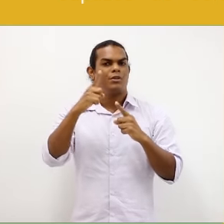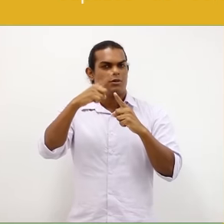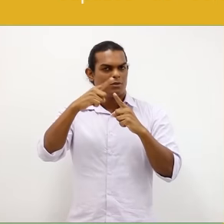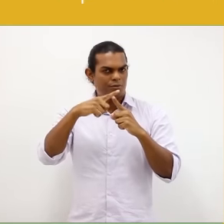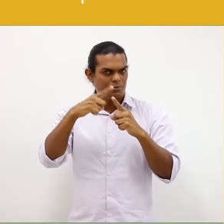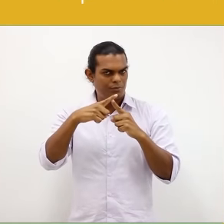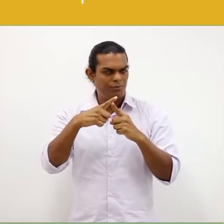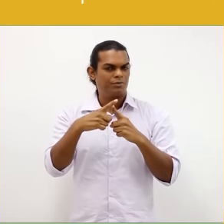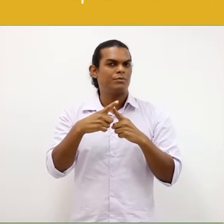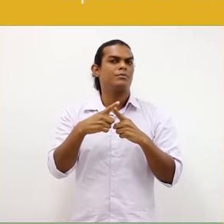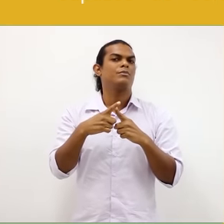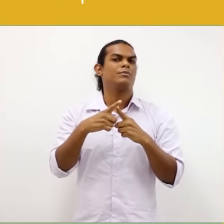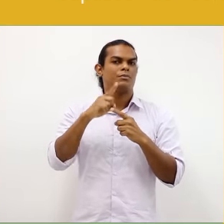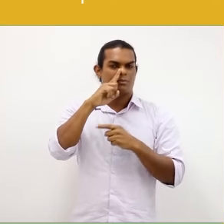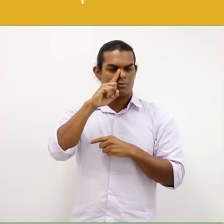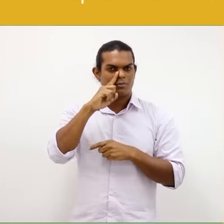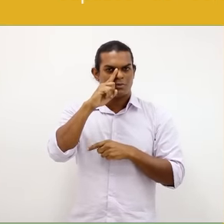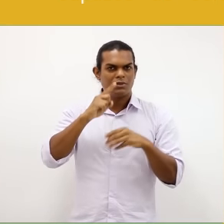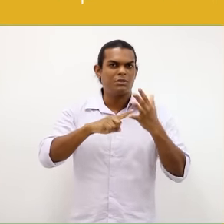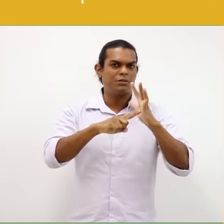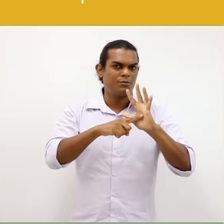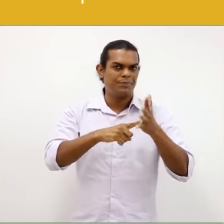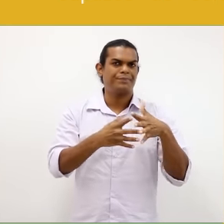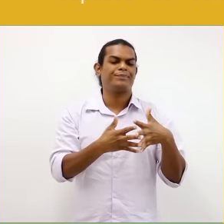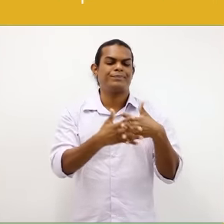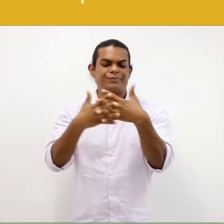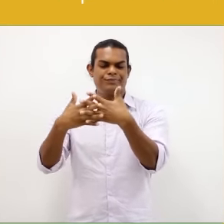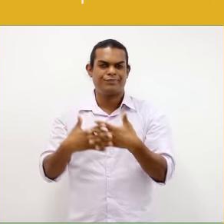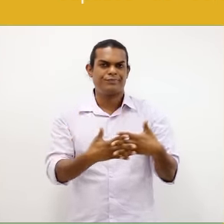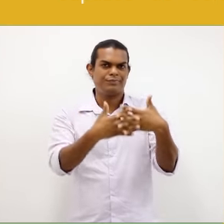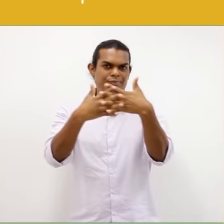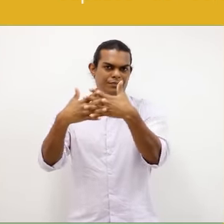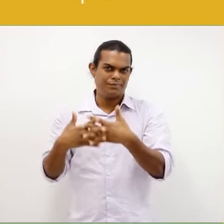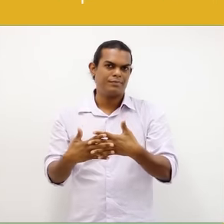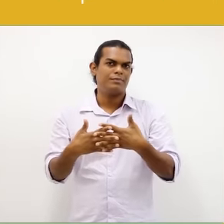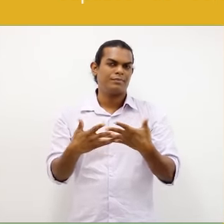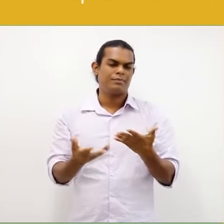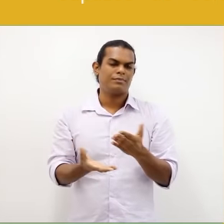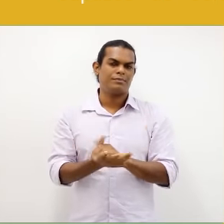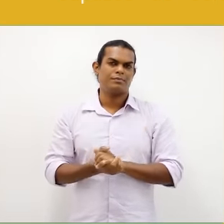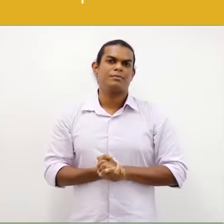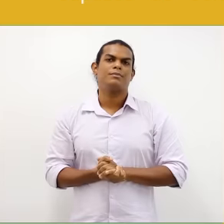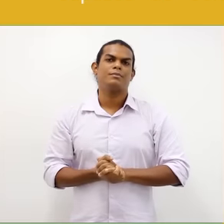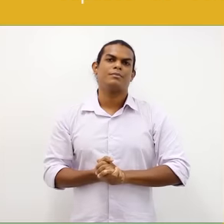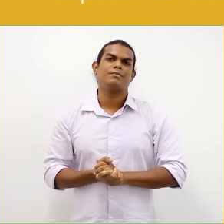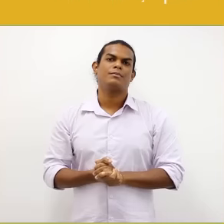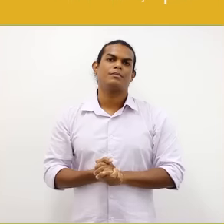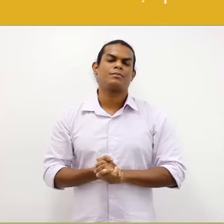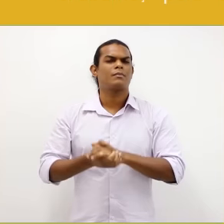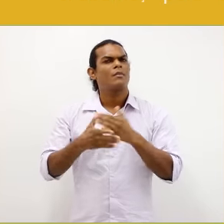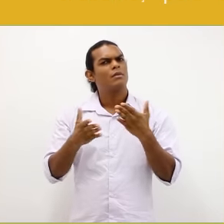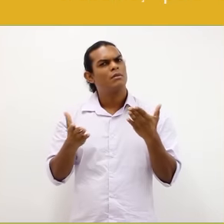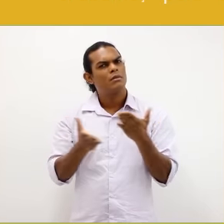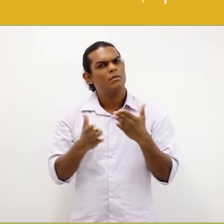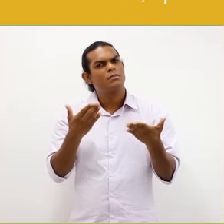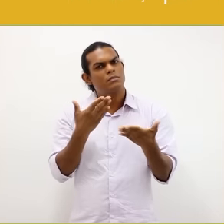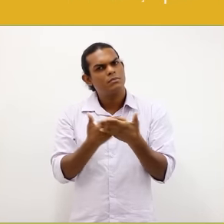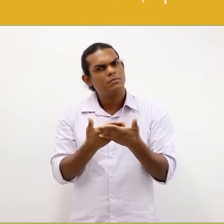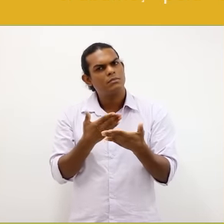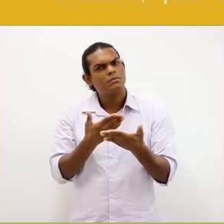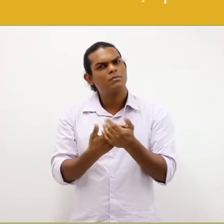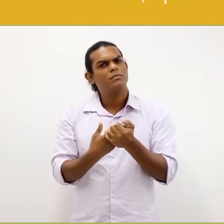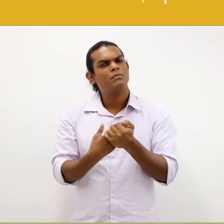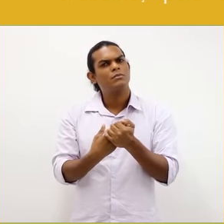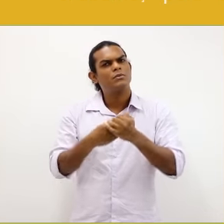mecânicos ou tipo de acidente, ou risco de acidente ou risco mecânico. Tá? Vamos agora falar sobre